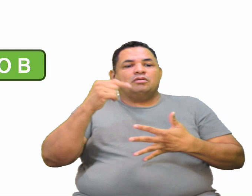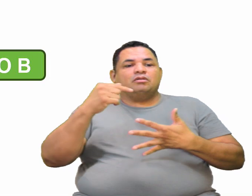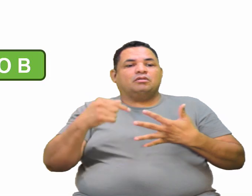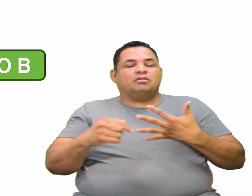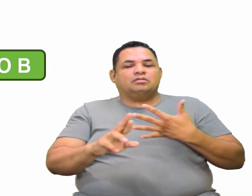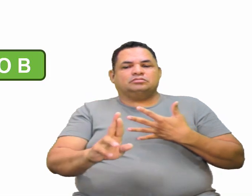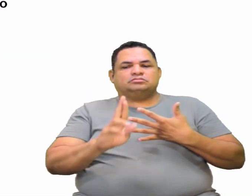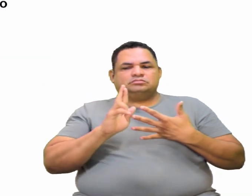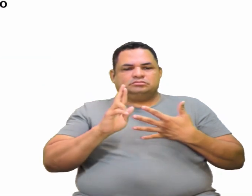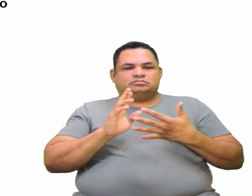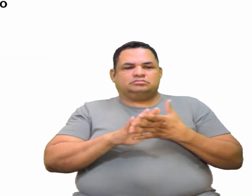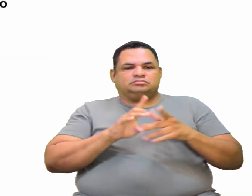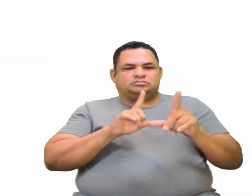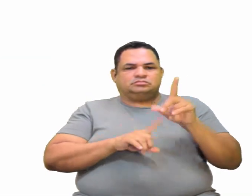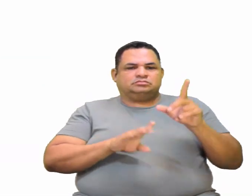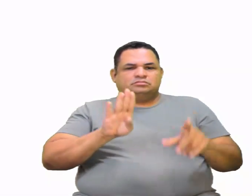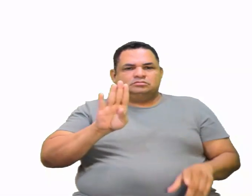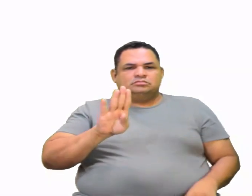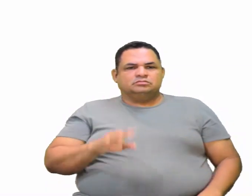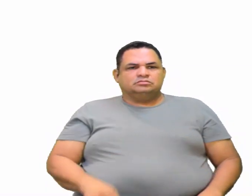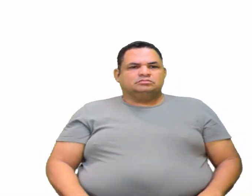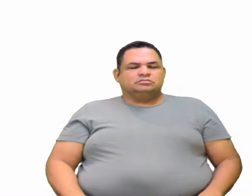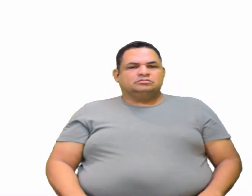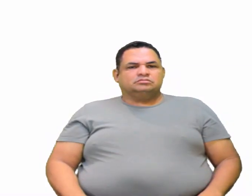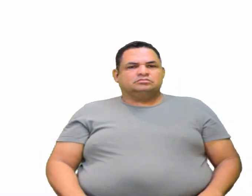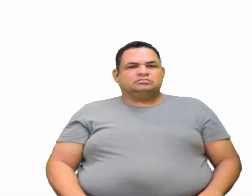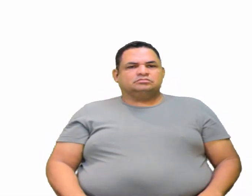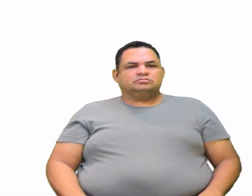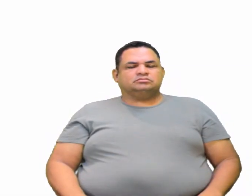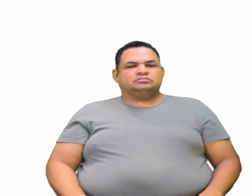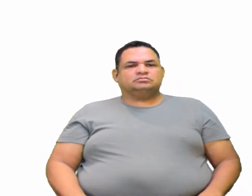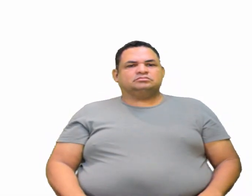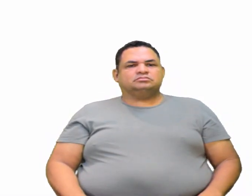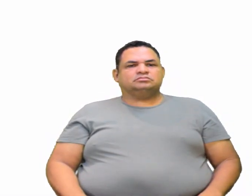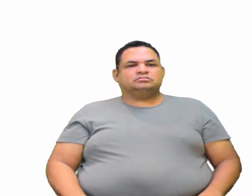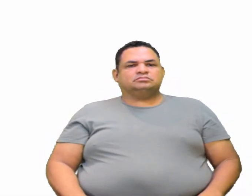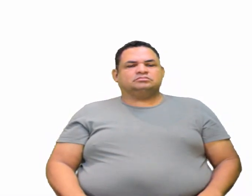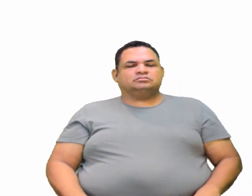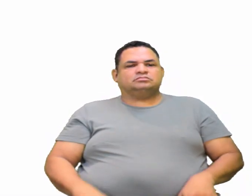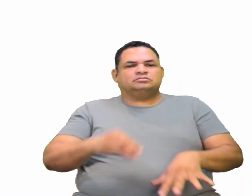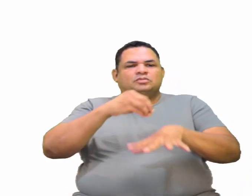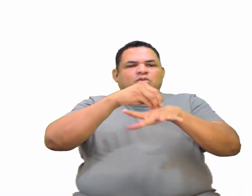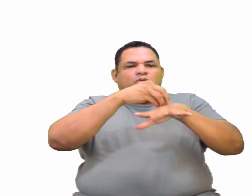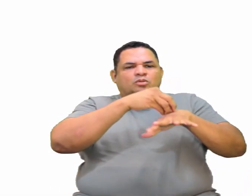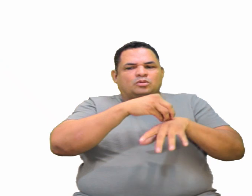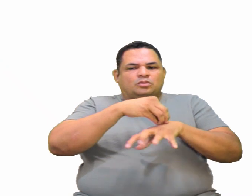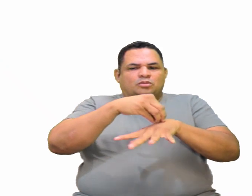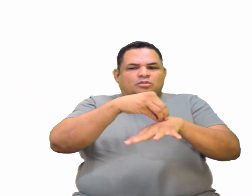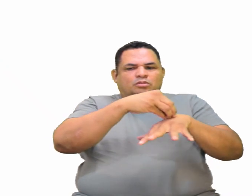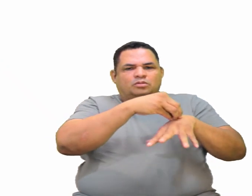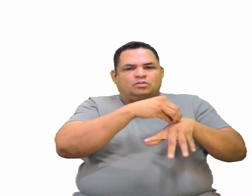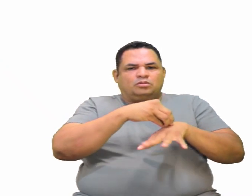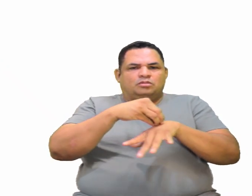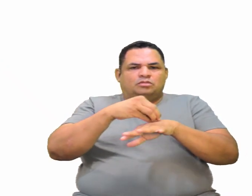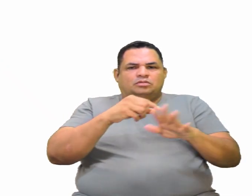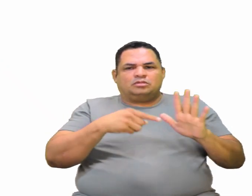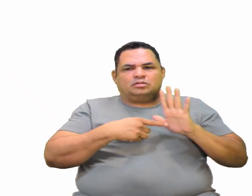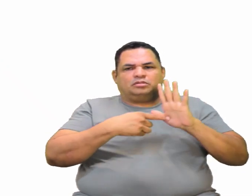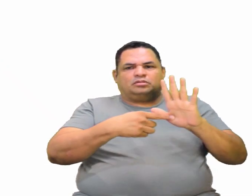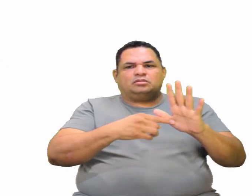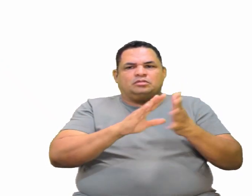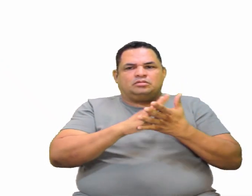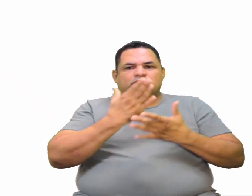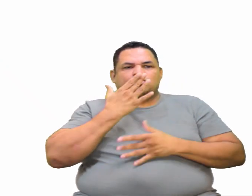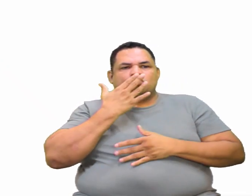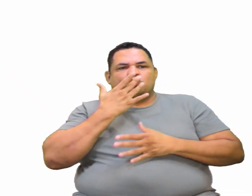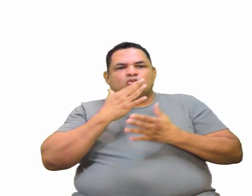professora. Alternativa B. Última questão aqui. O polvo mimético apresenta padrões cromáticos